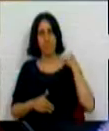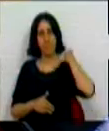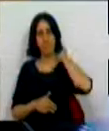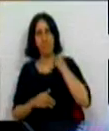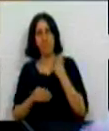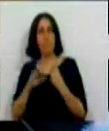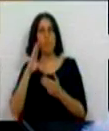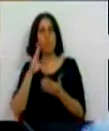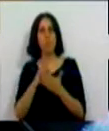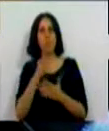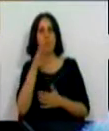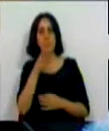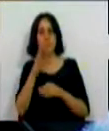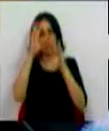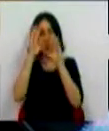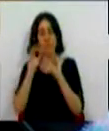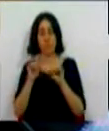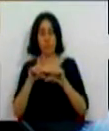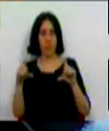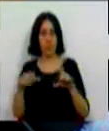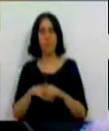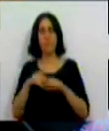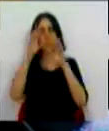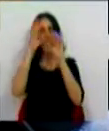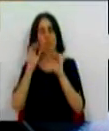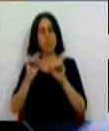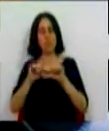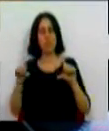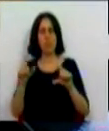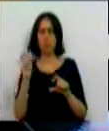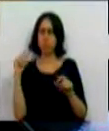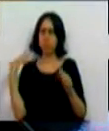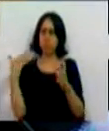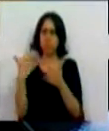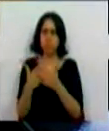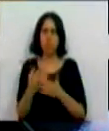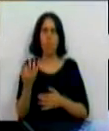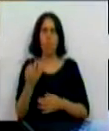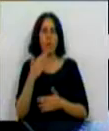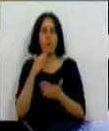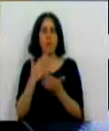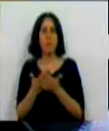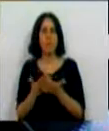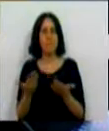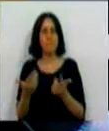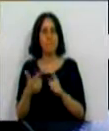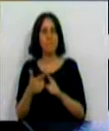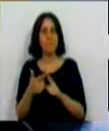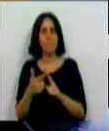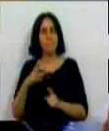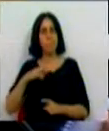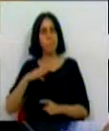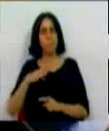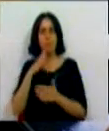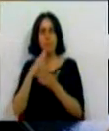ensino secundário, falo do ensino secundário, que foi durante muitos anos um corredor de via estreita para o